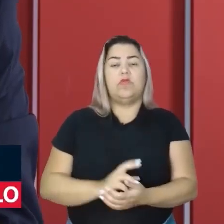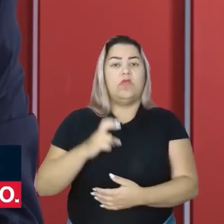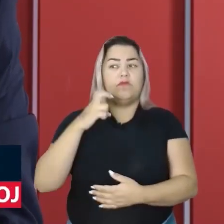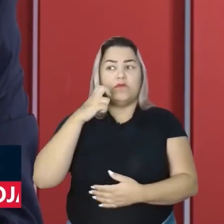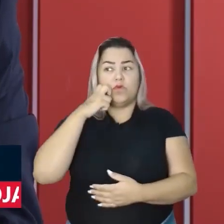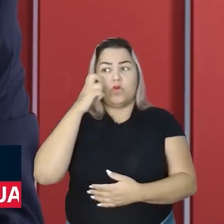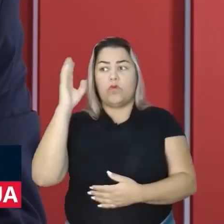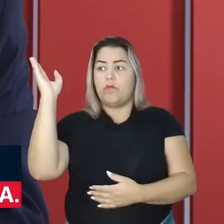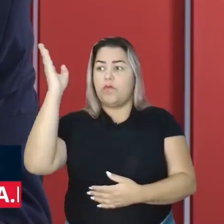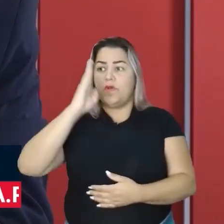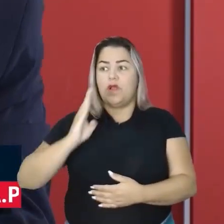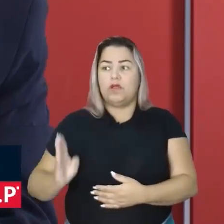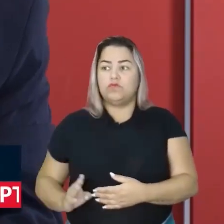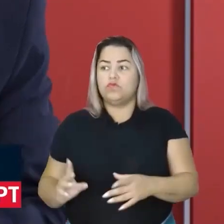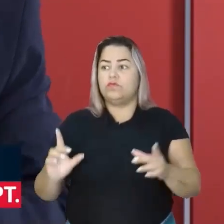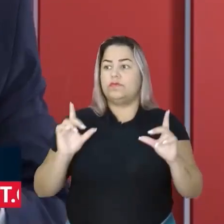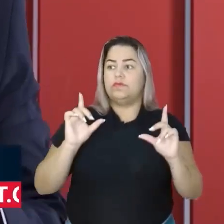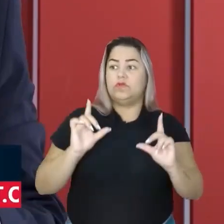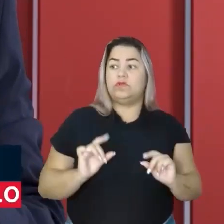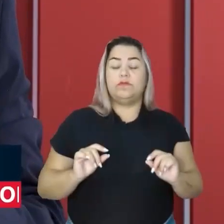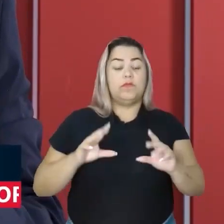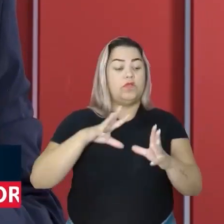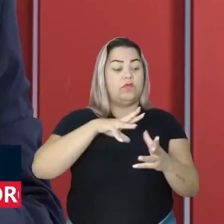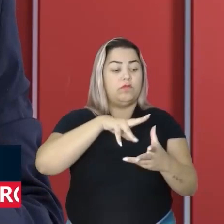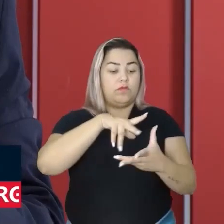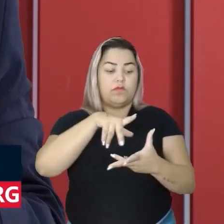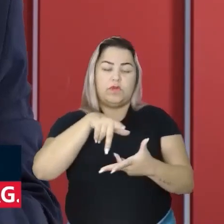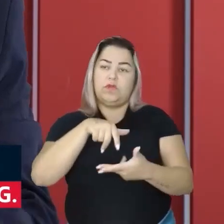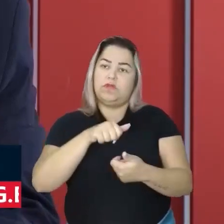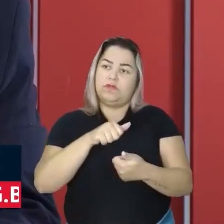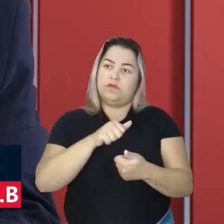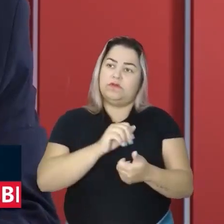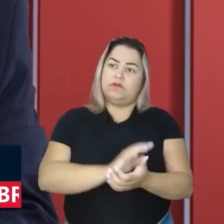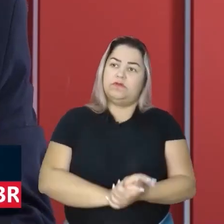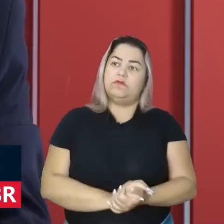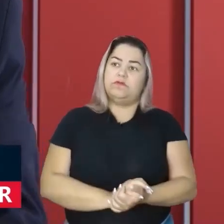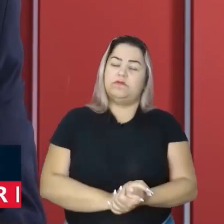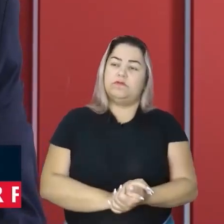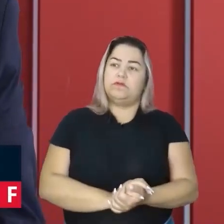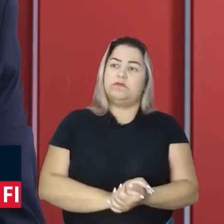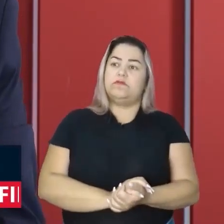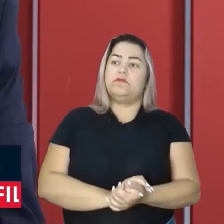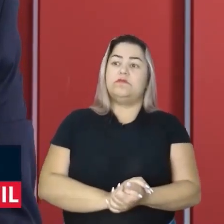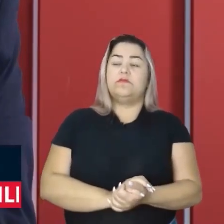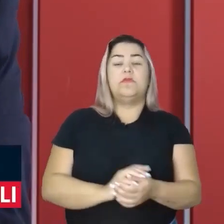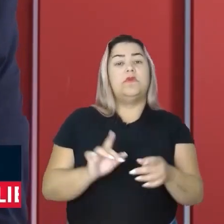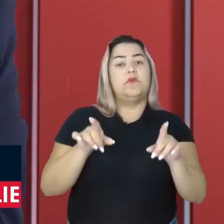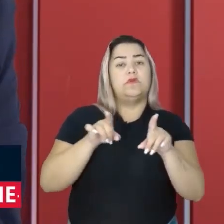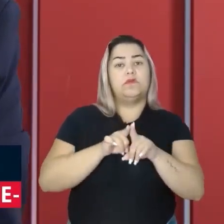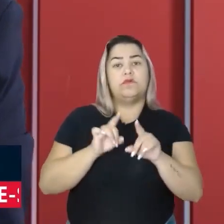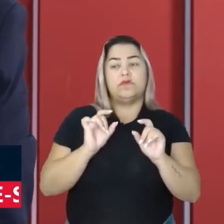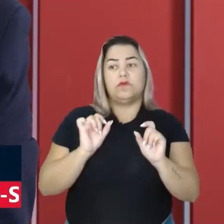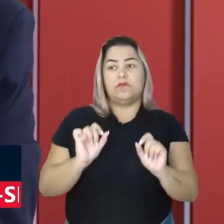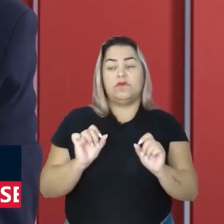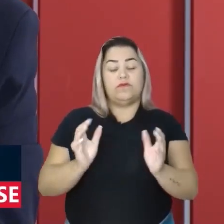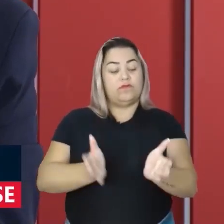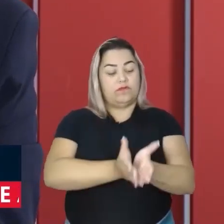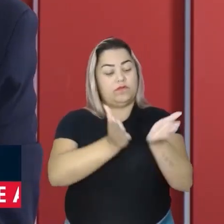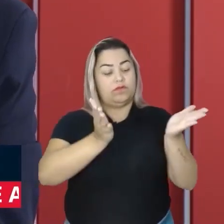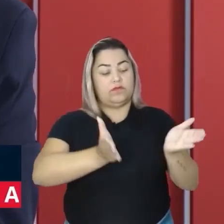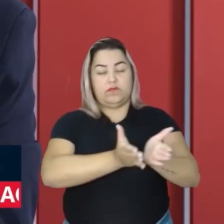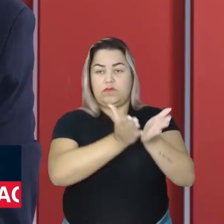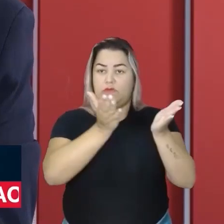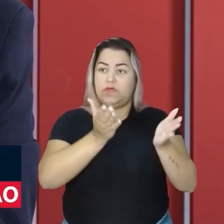envergonhou o Brasil, diminuiu o Brasil no mundo, apequenou e empobreceu